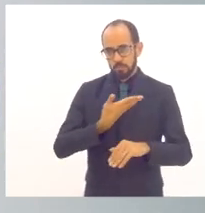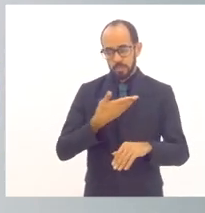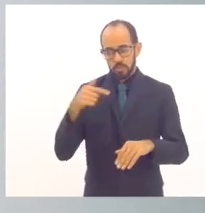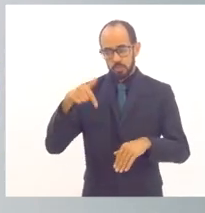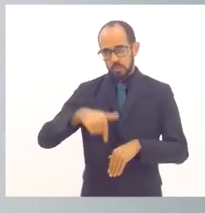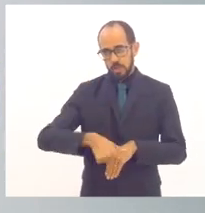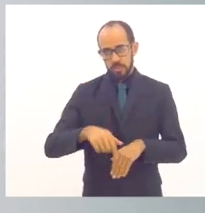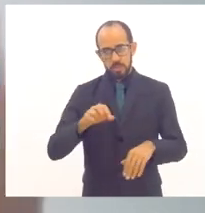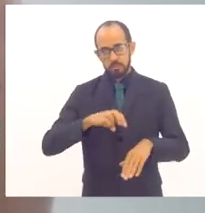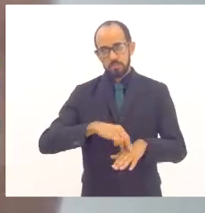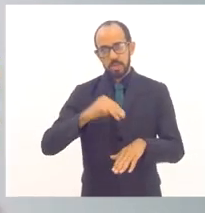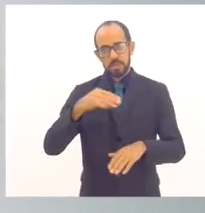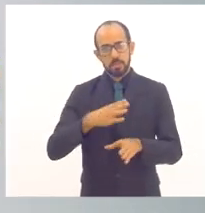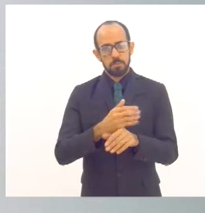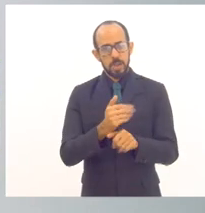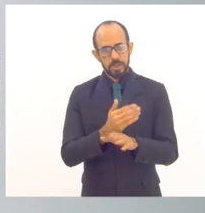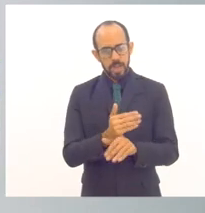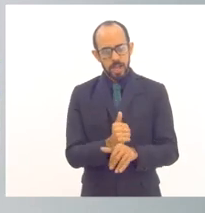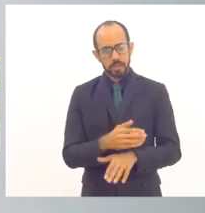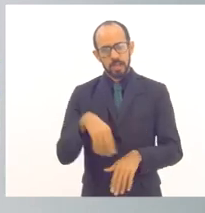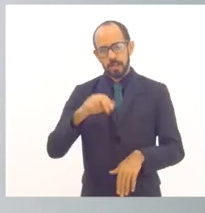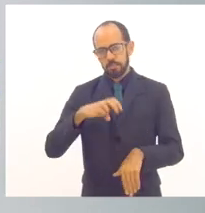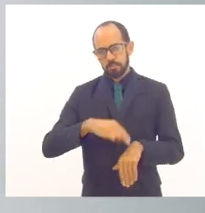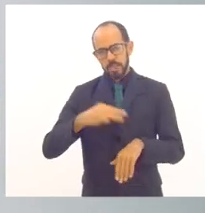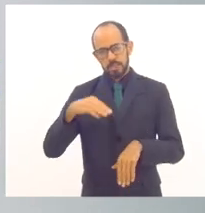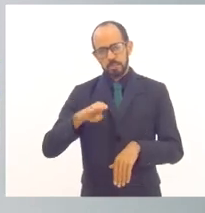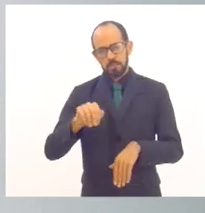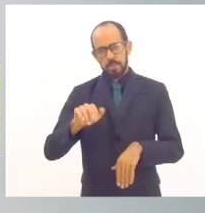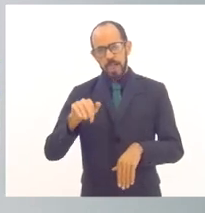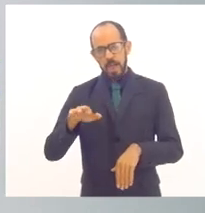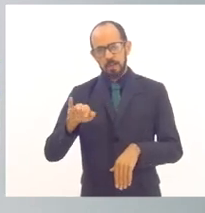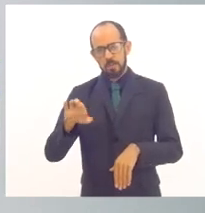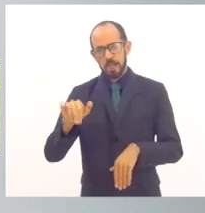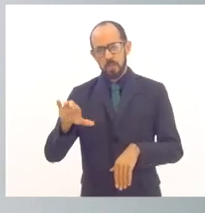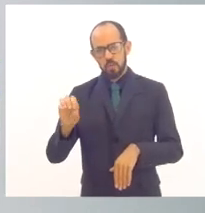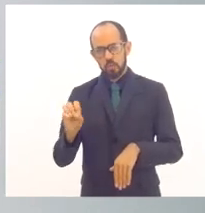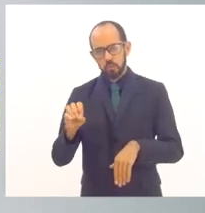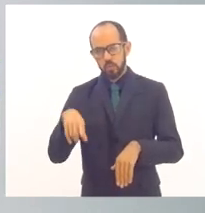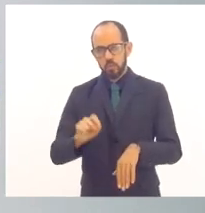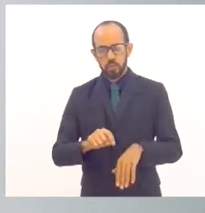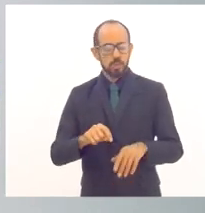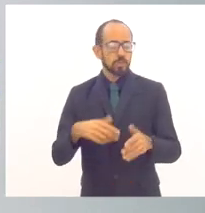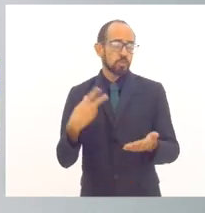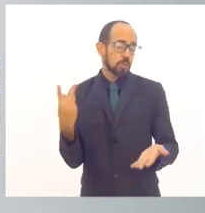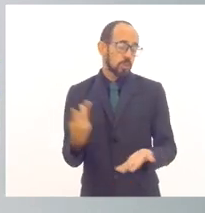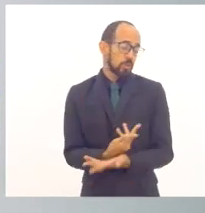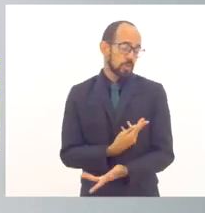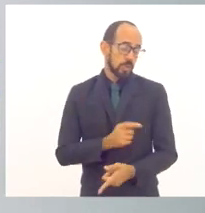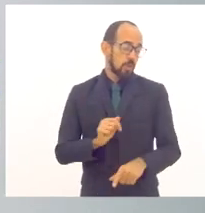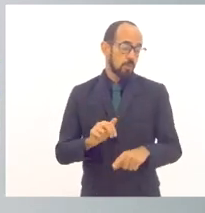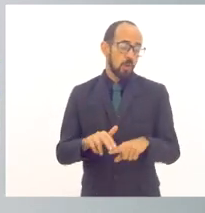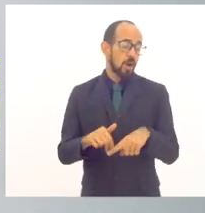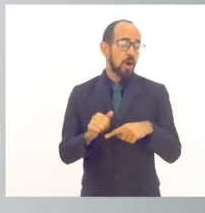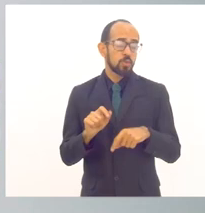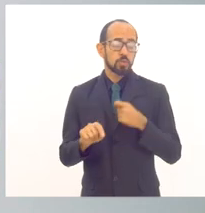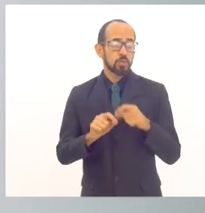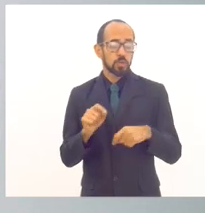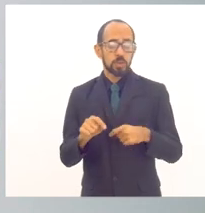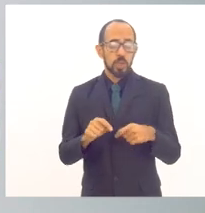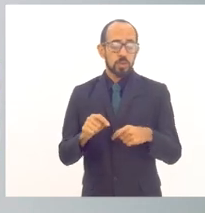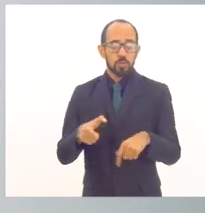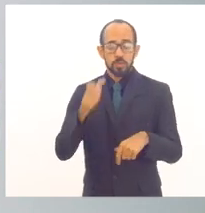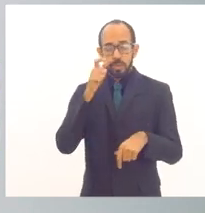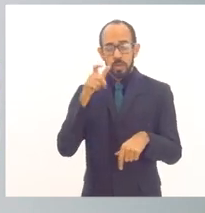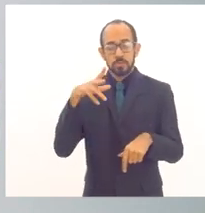presentes, Mestre Batata, Mestre Bárbaro e outros mais aqui. Mas simplesmente surgiu devido a uma questão minha,